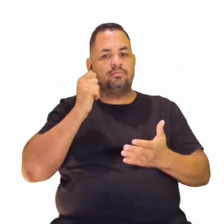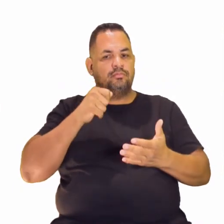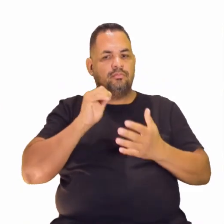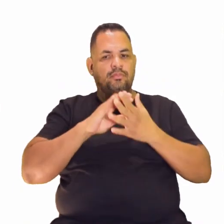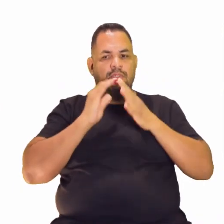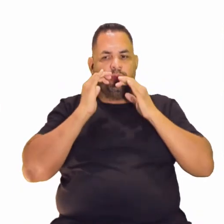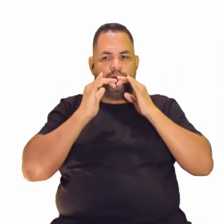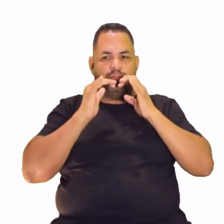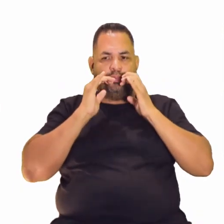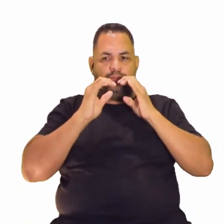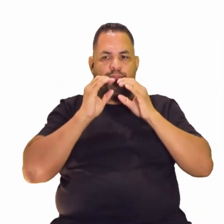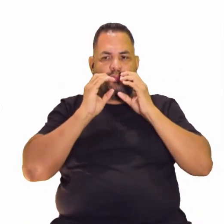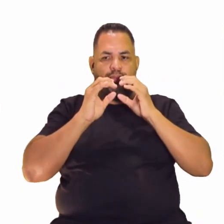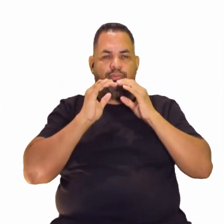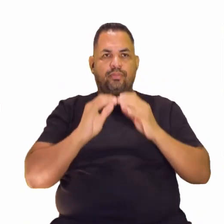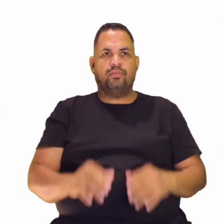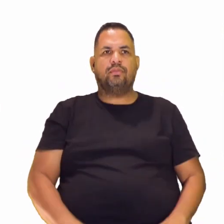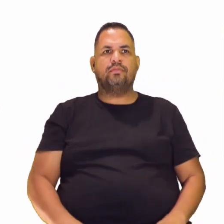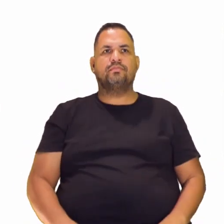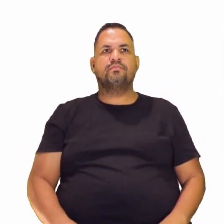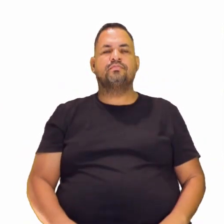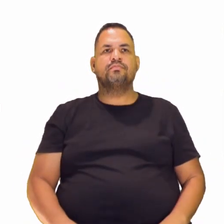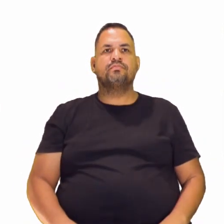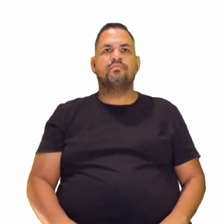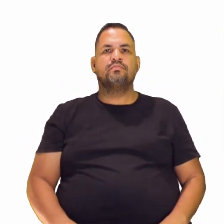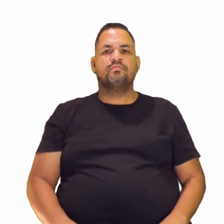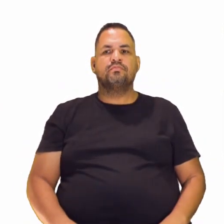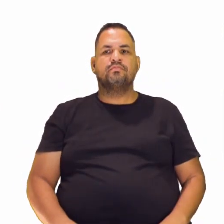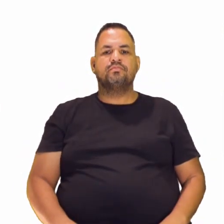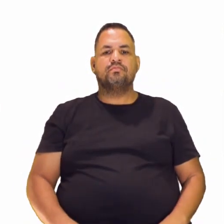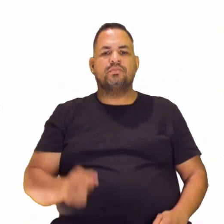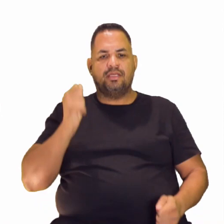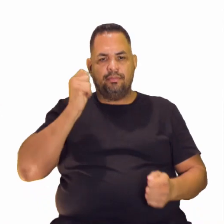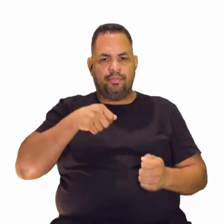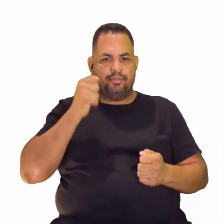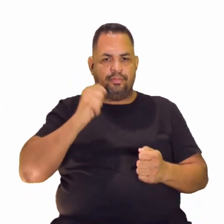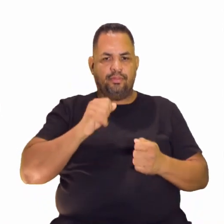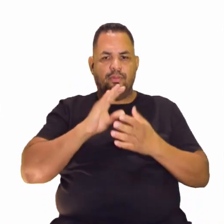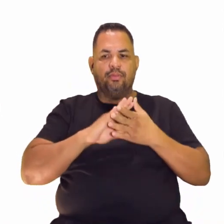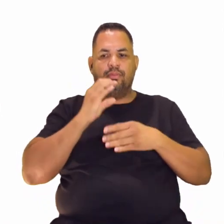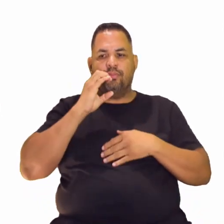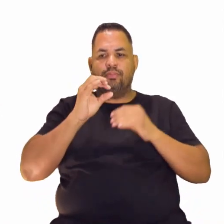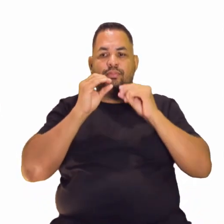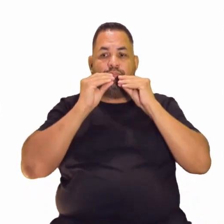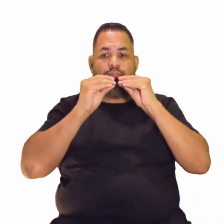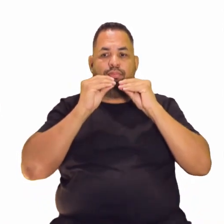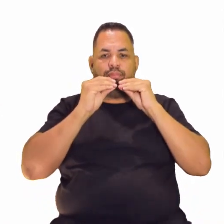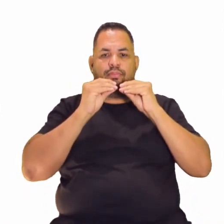percussão e de sopro, coisas para bater e para soprar.